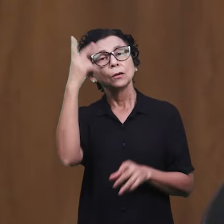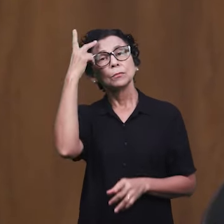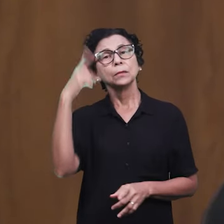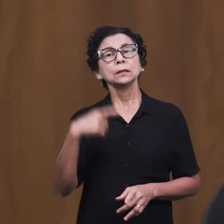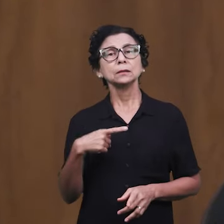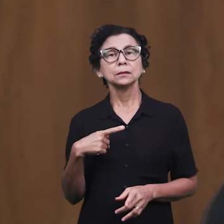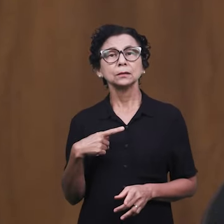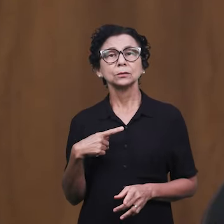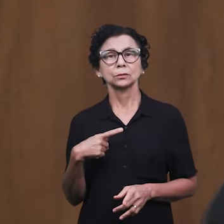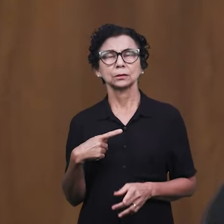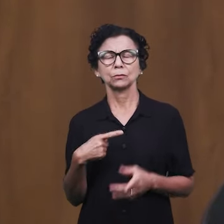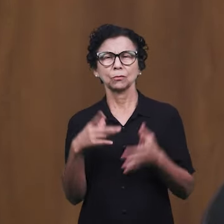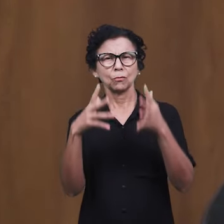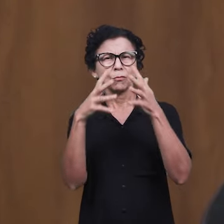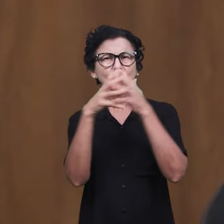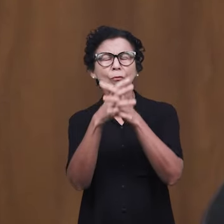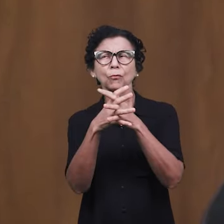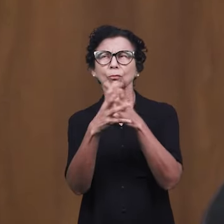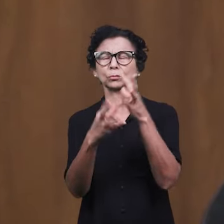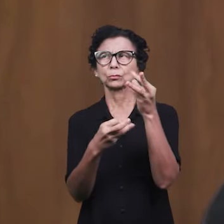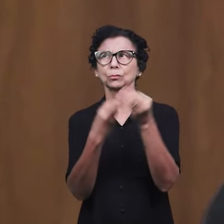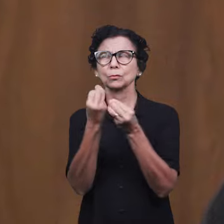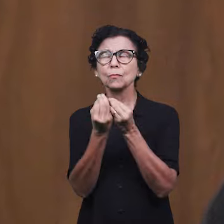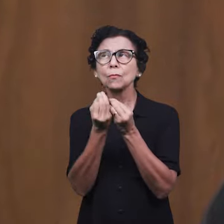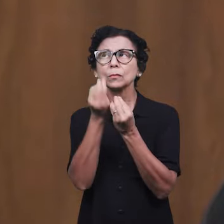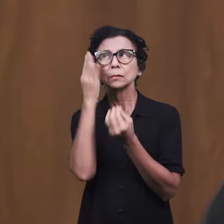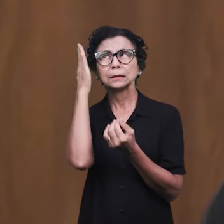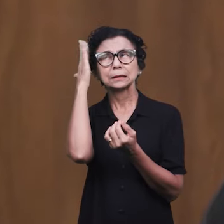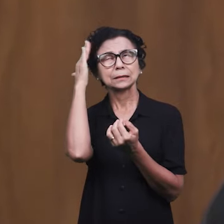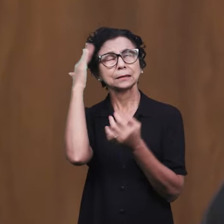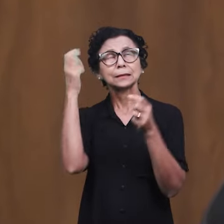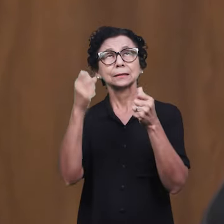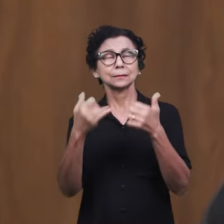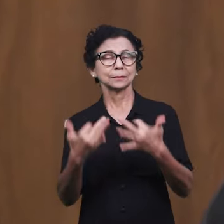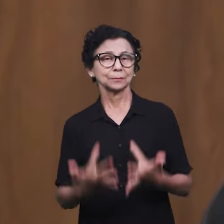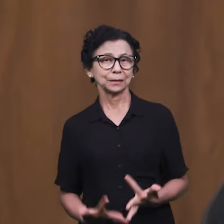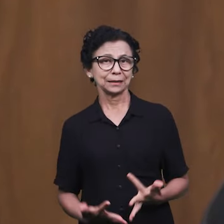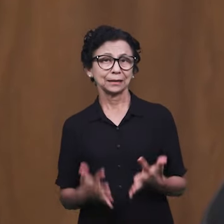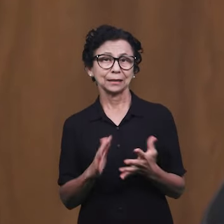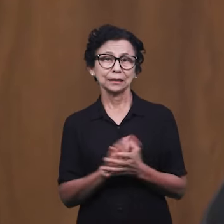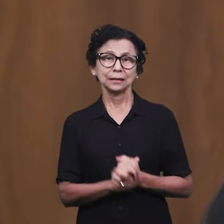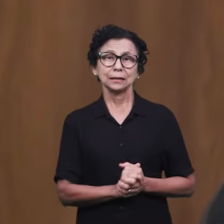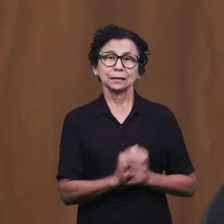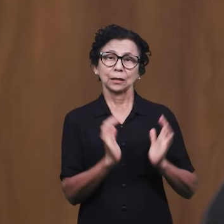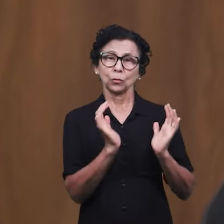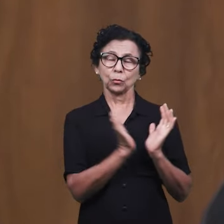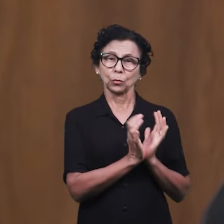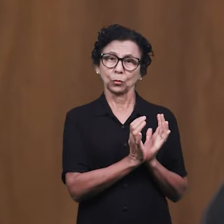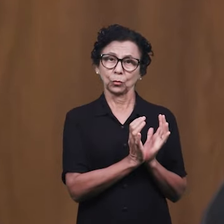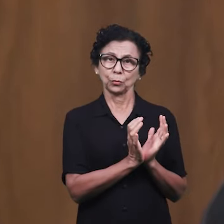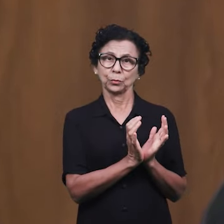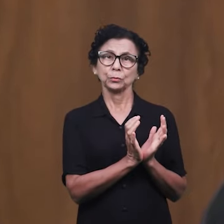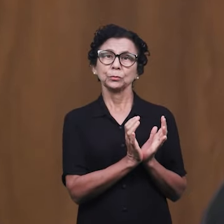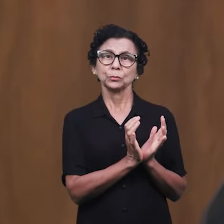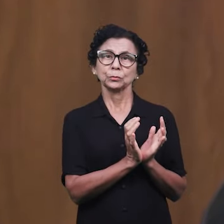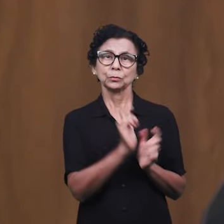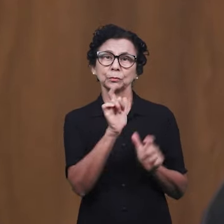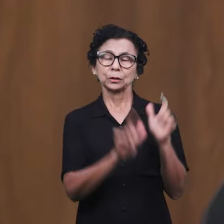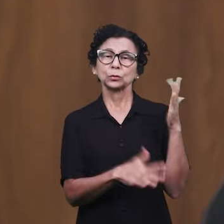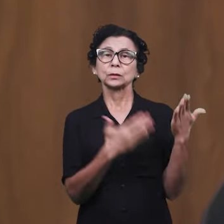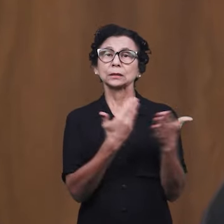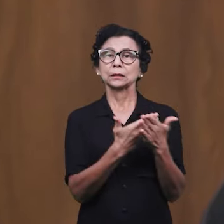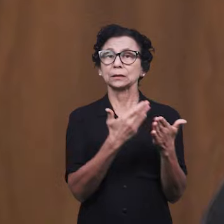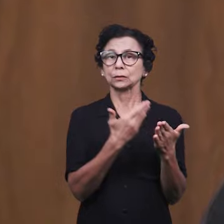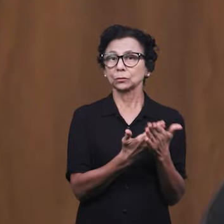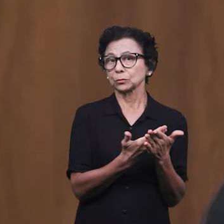essa complexidade ela é tamanha que, segundo esses estudiosos, ela não poderia ter